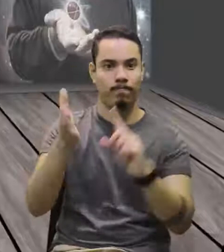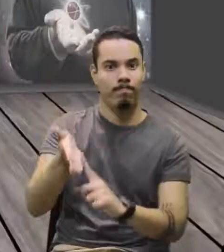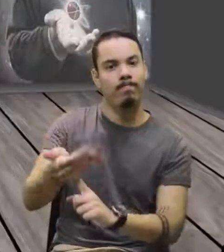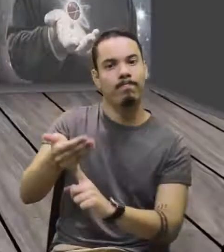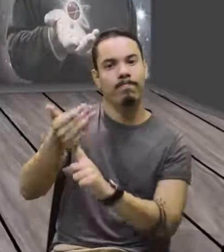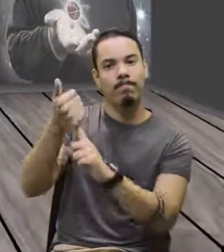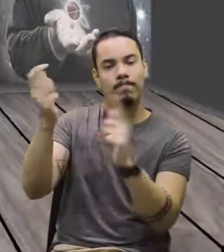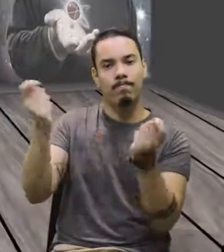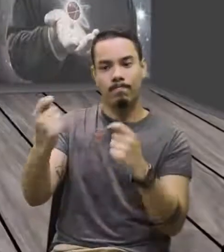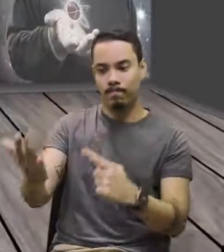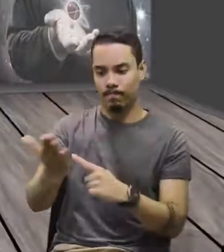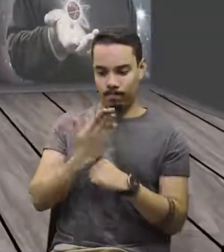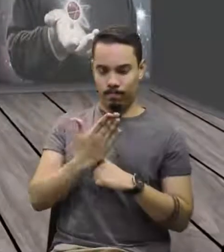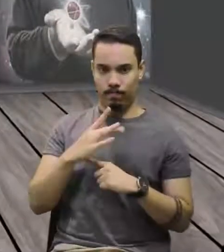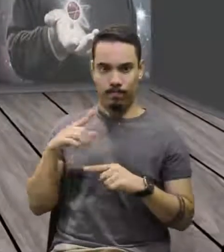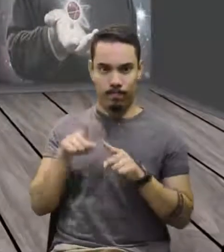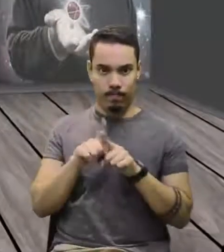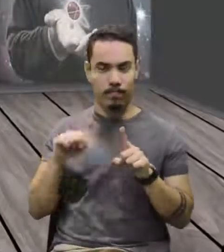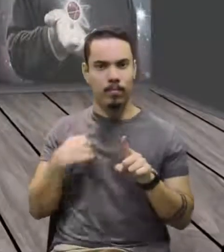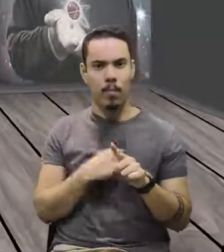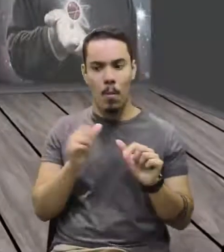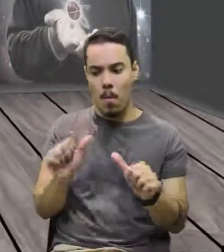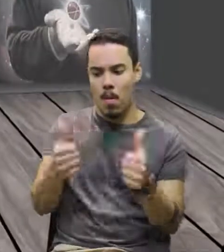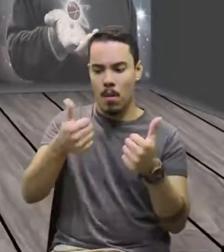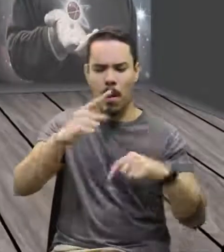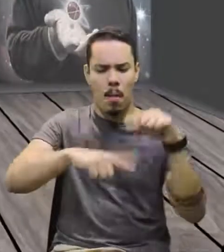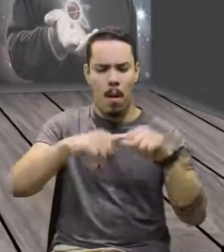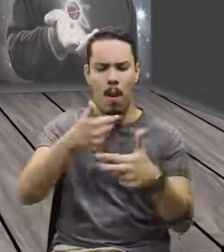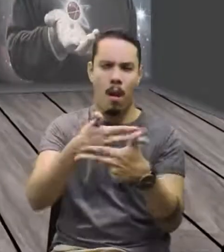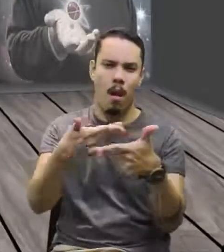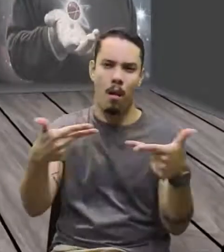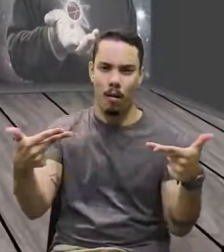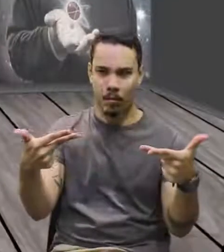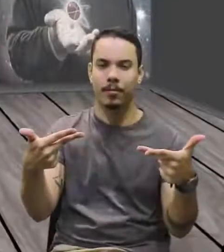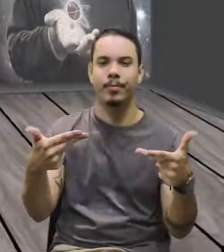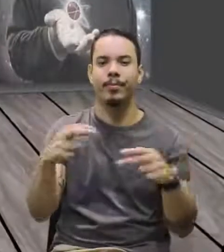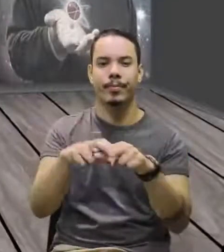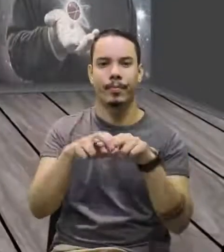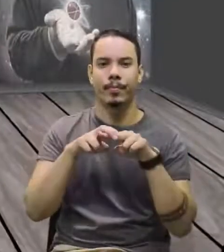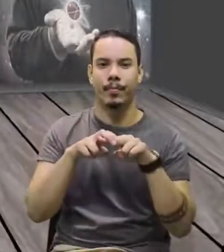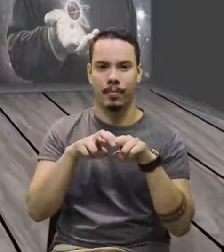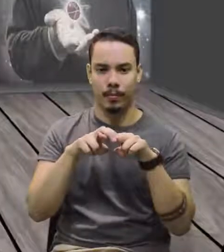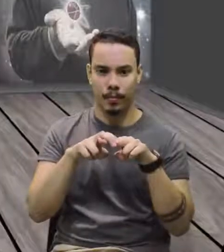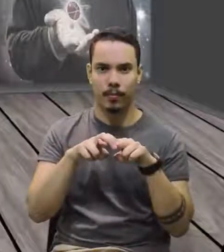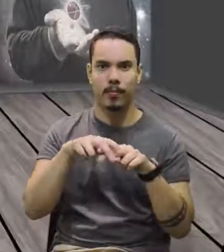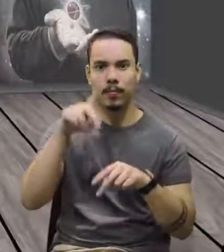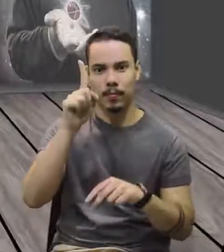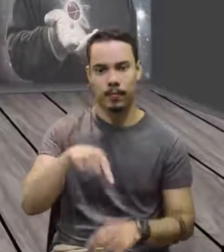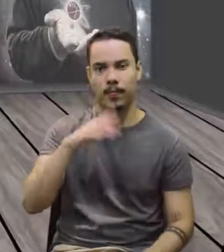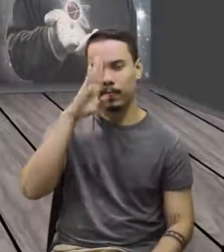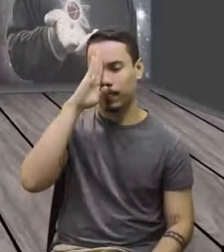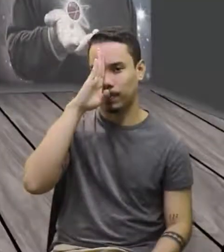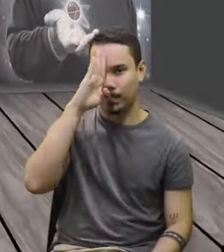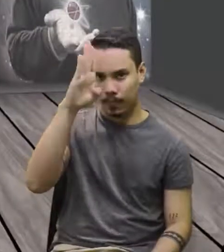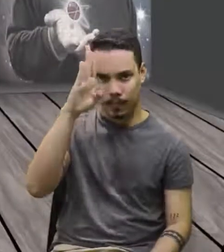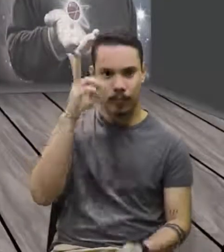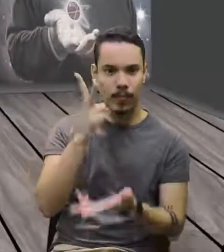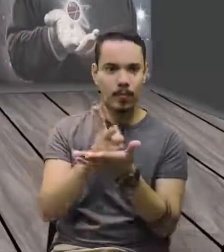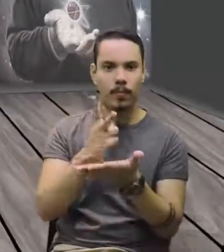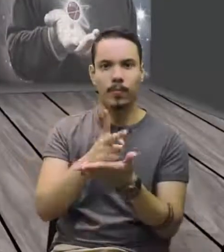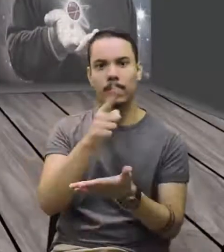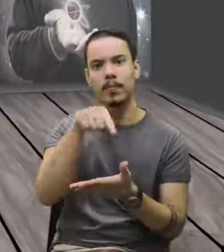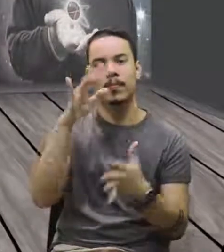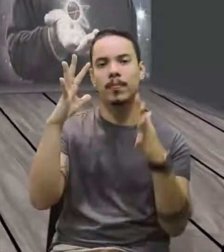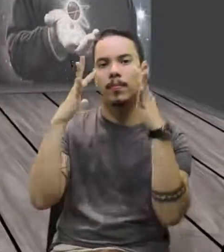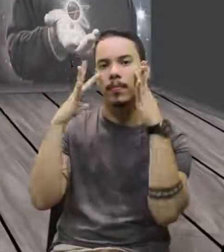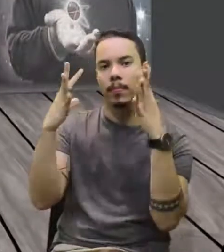ela faz com que melhore também os equipamentos, não é isso? Então, é muito importante você prestar atenção